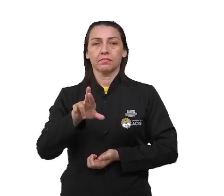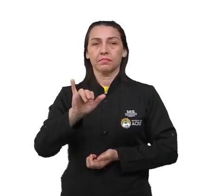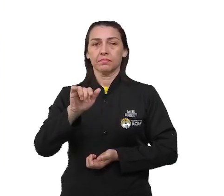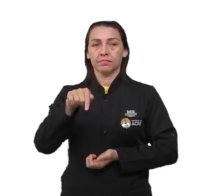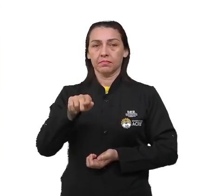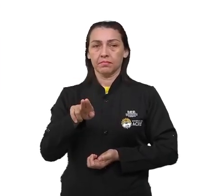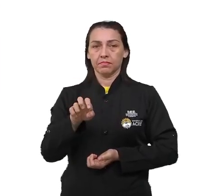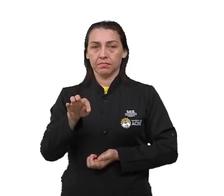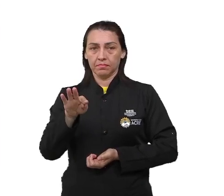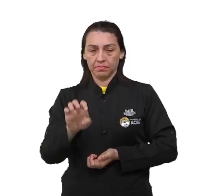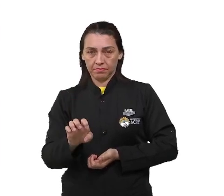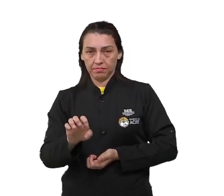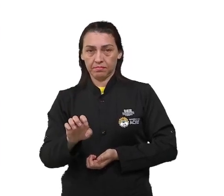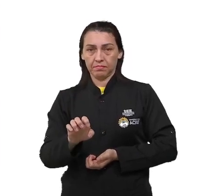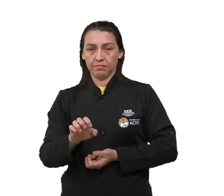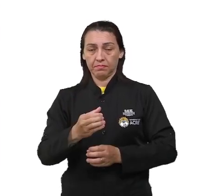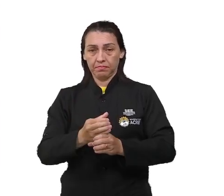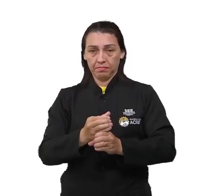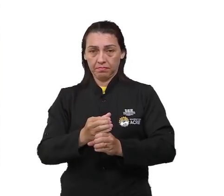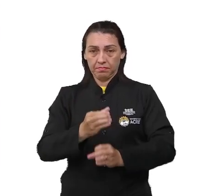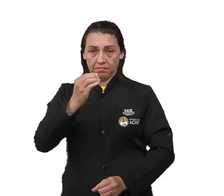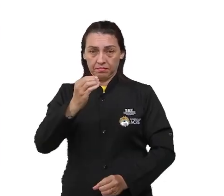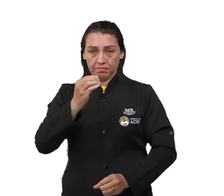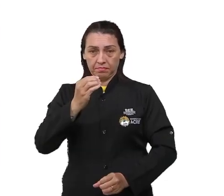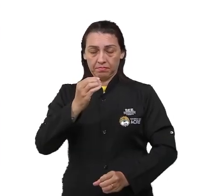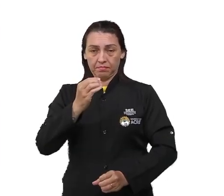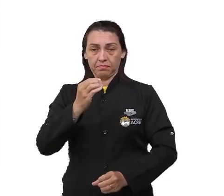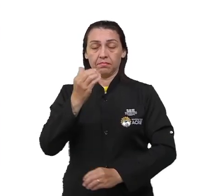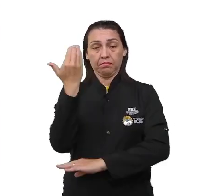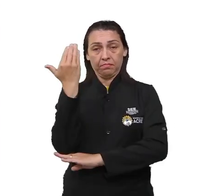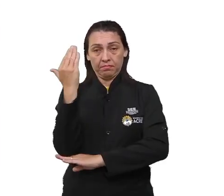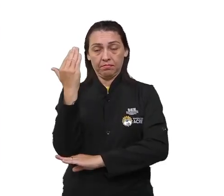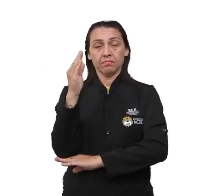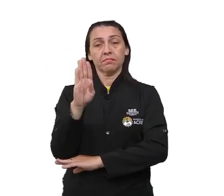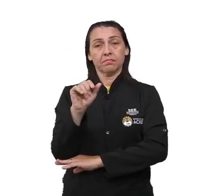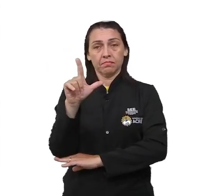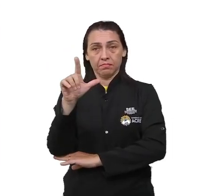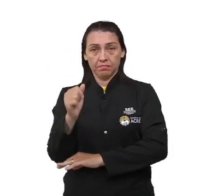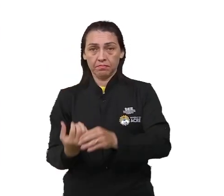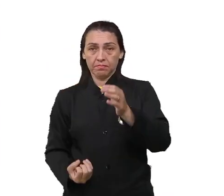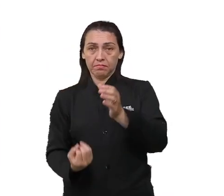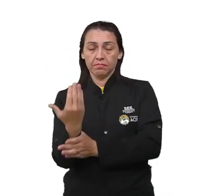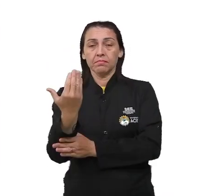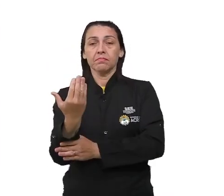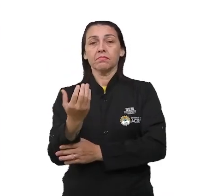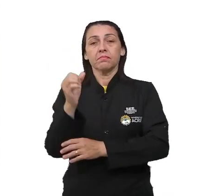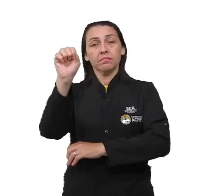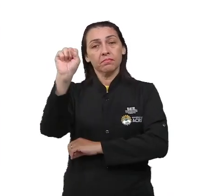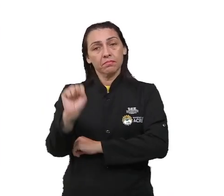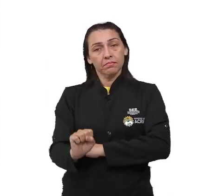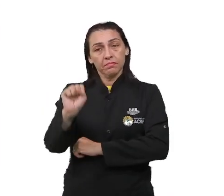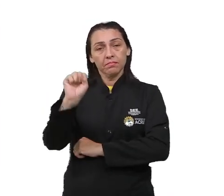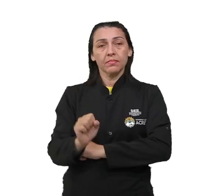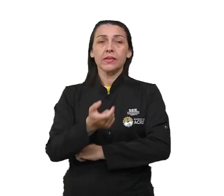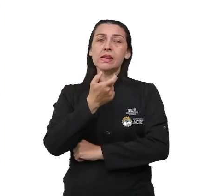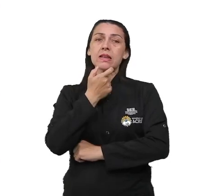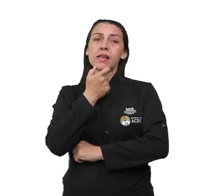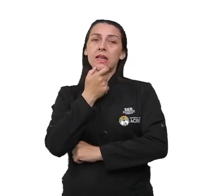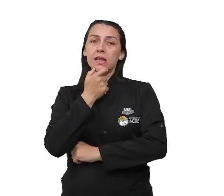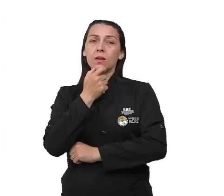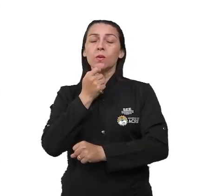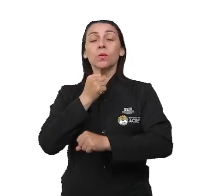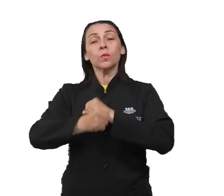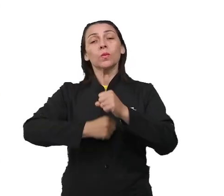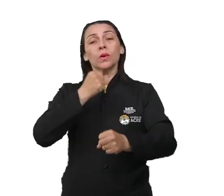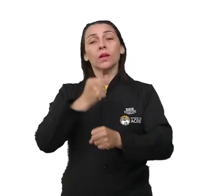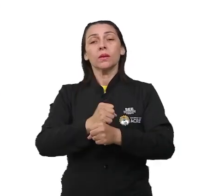que é um desporto de taco e bola, cuja origem remonta ao sul da Inglaterra, durante o ano